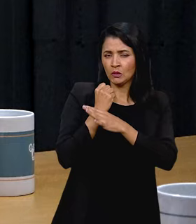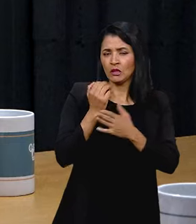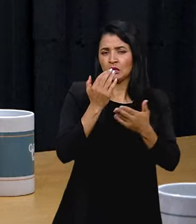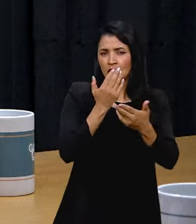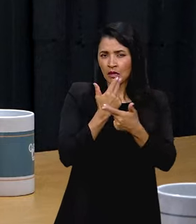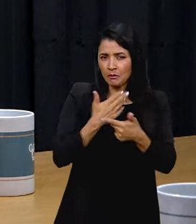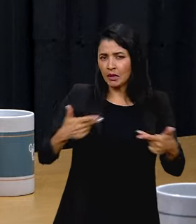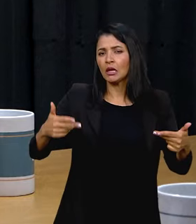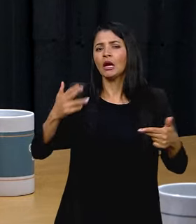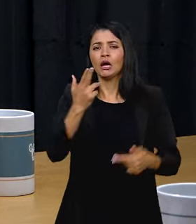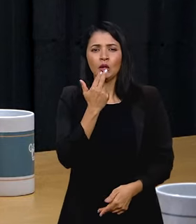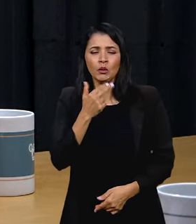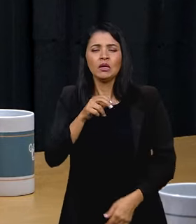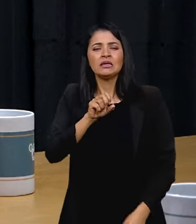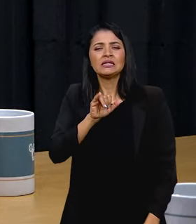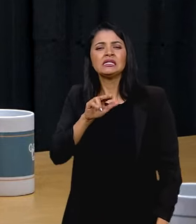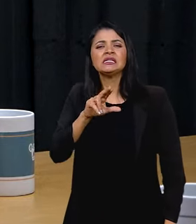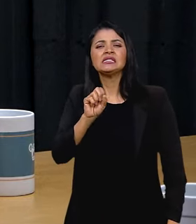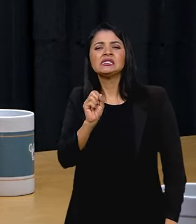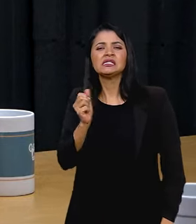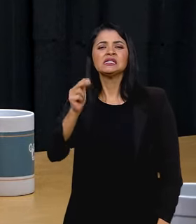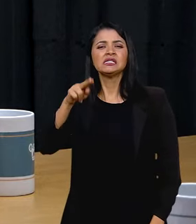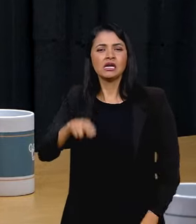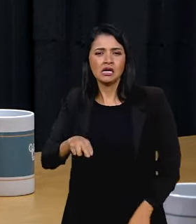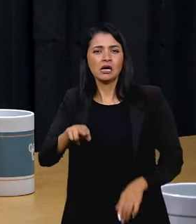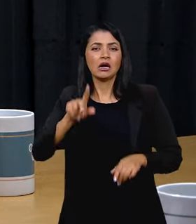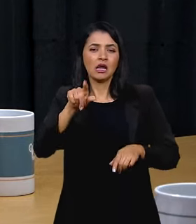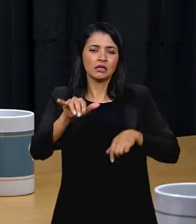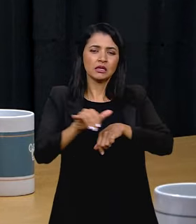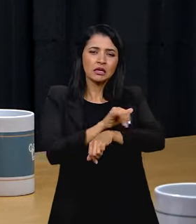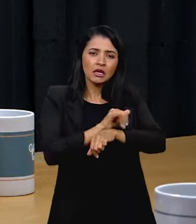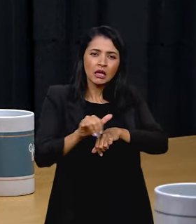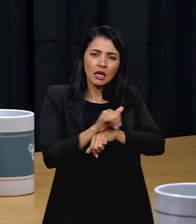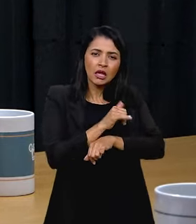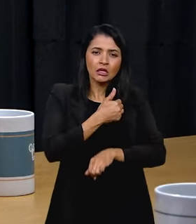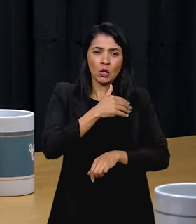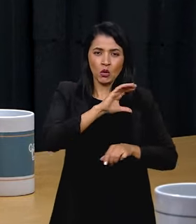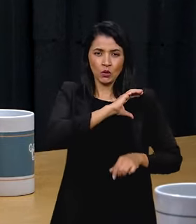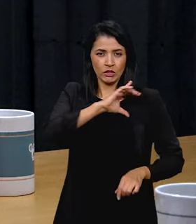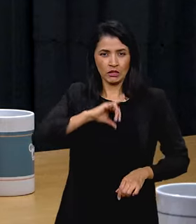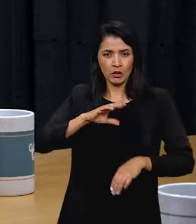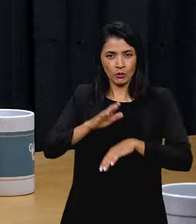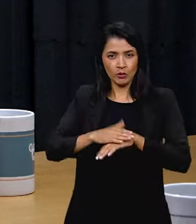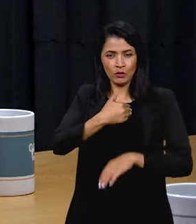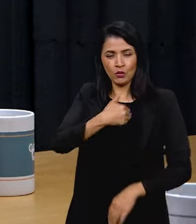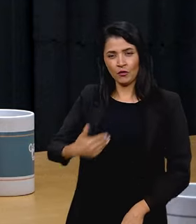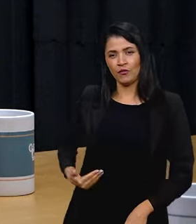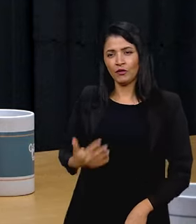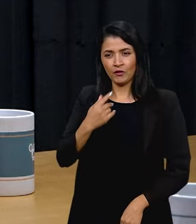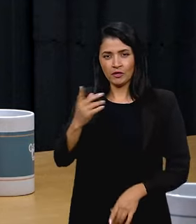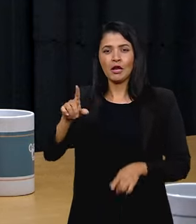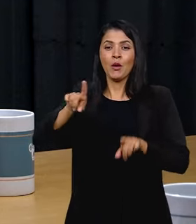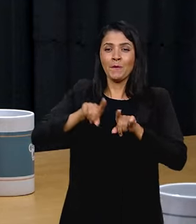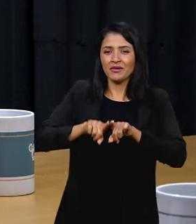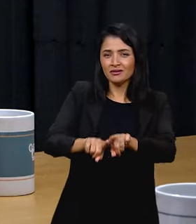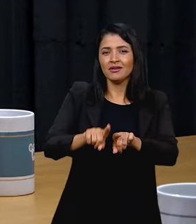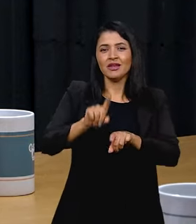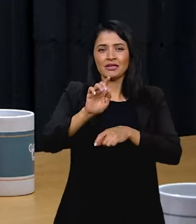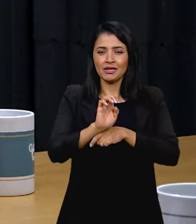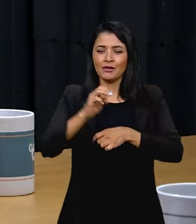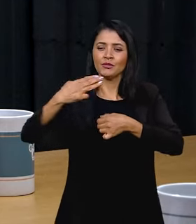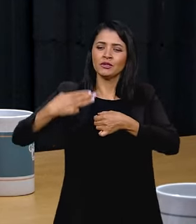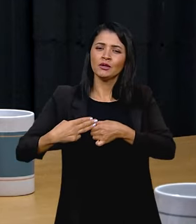alimentar e nutricional conhecido como sisam é uma estratégia cordenada pelo Governo Federal em parceria com os estados e municípios